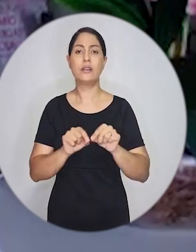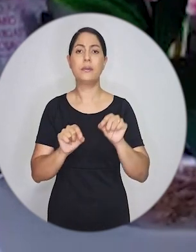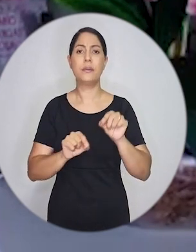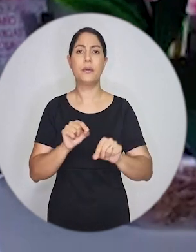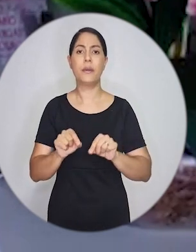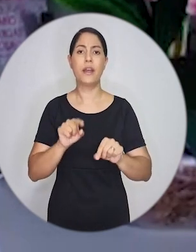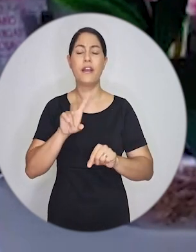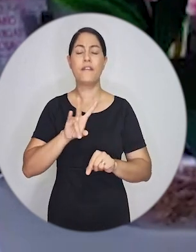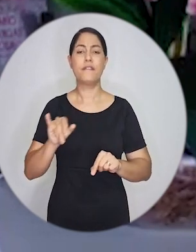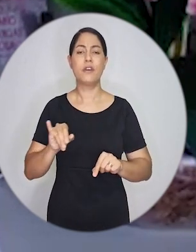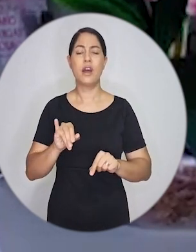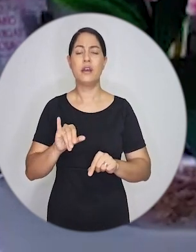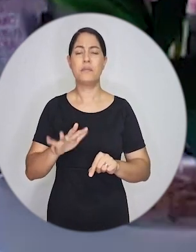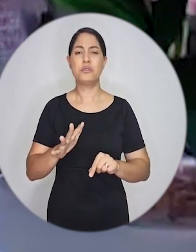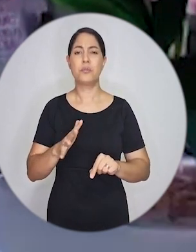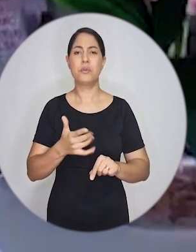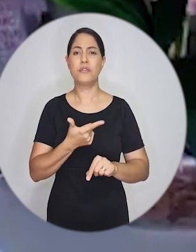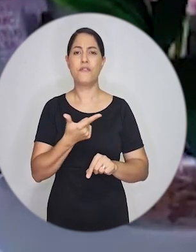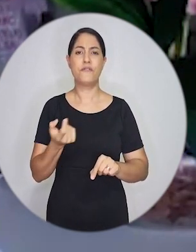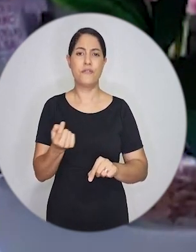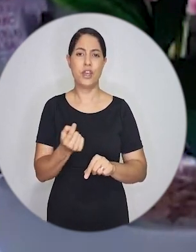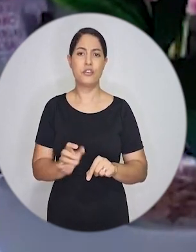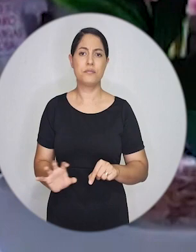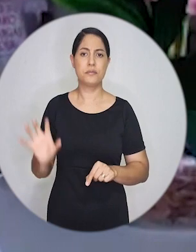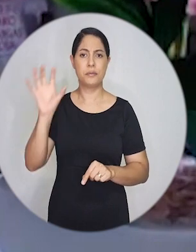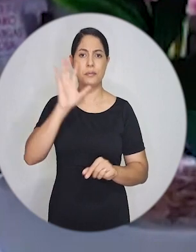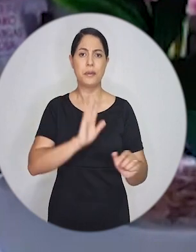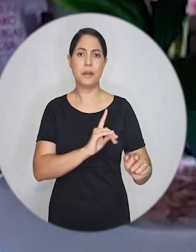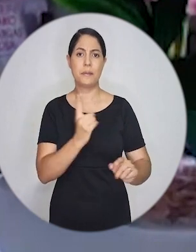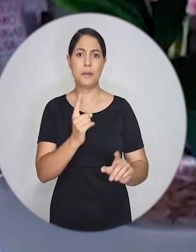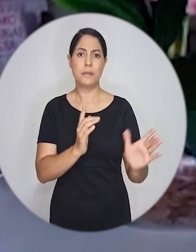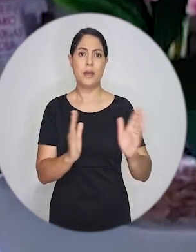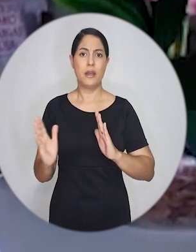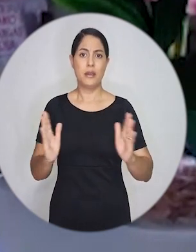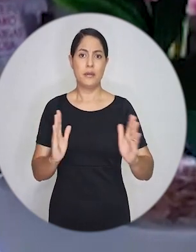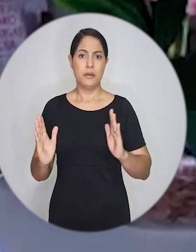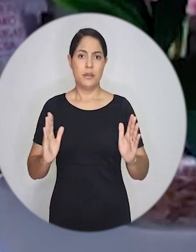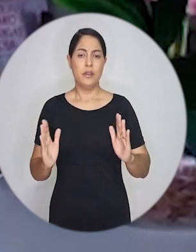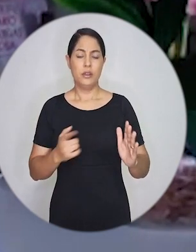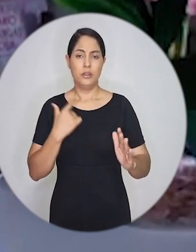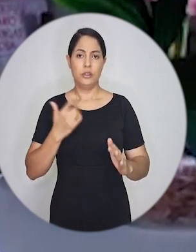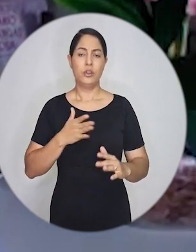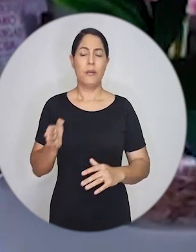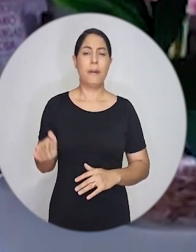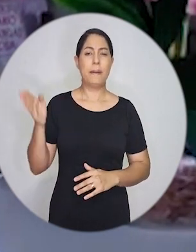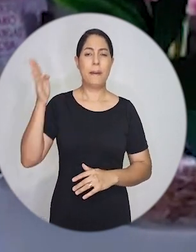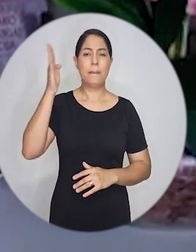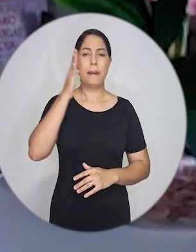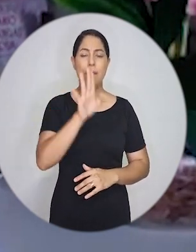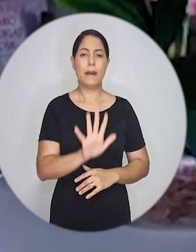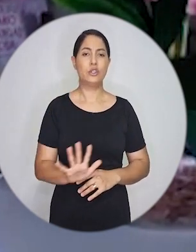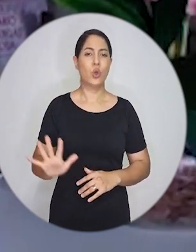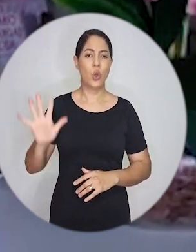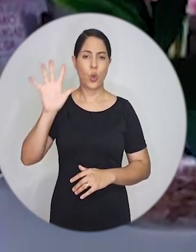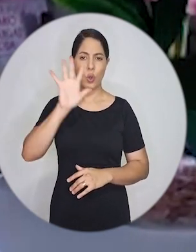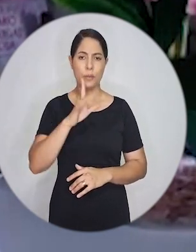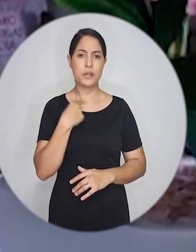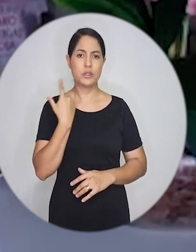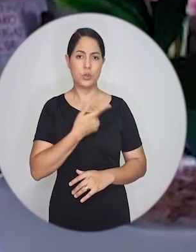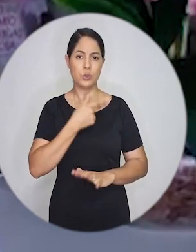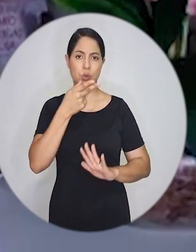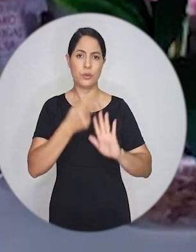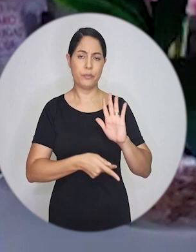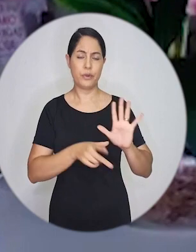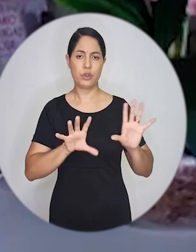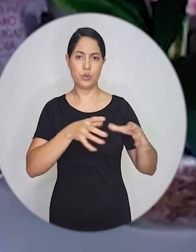o ciclo de 20 seccionais nesse primeiro ano de mais caravanas, mais prerrogativas pelo Brasil, através do